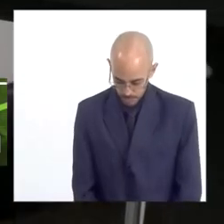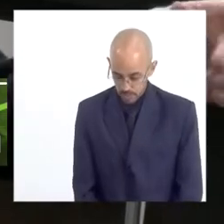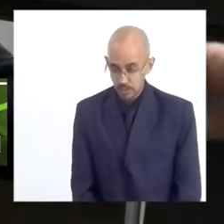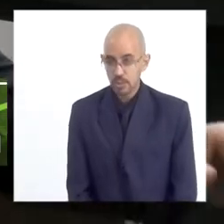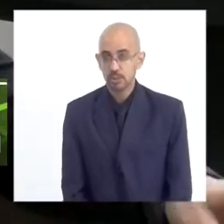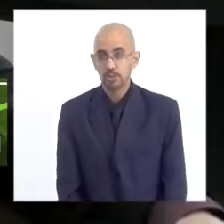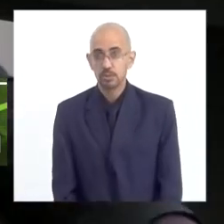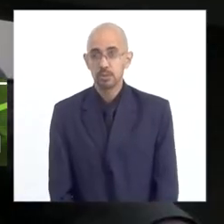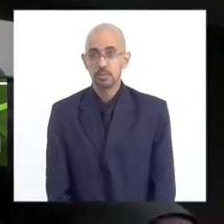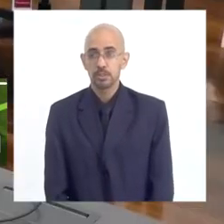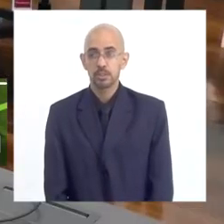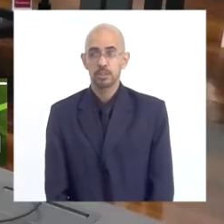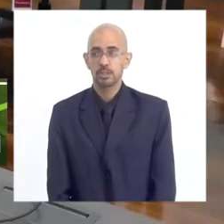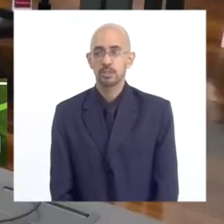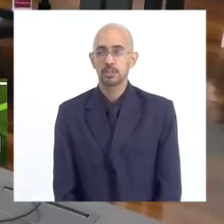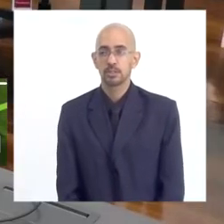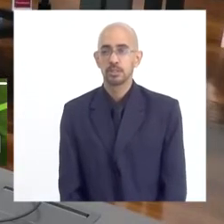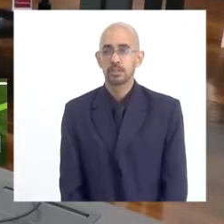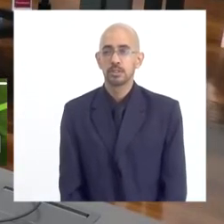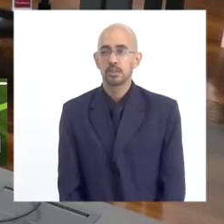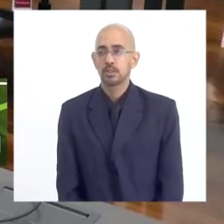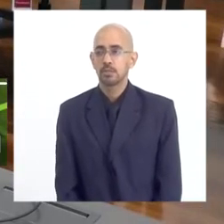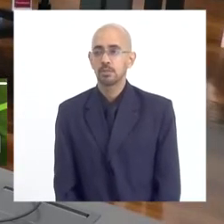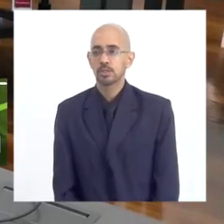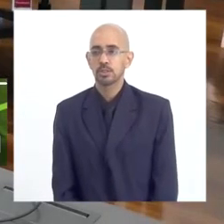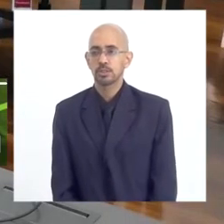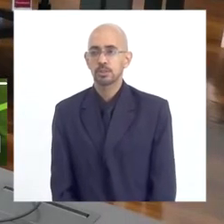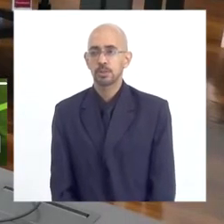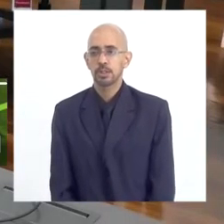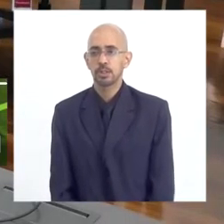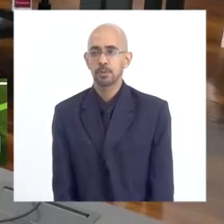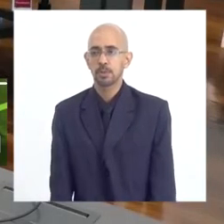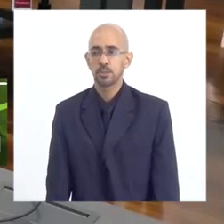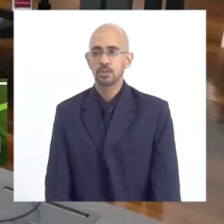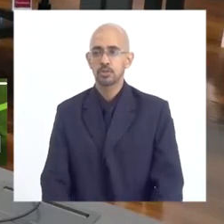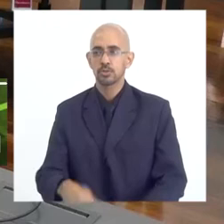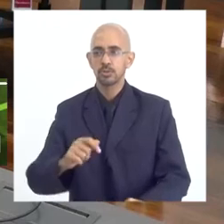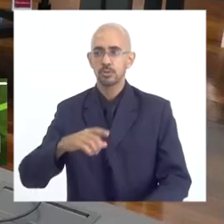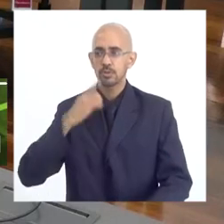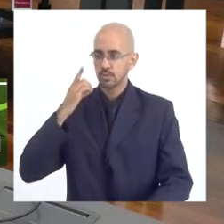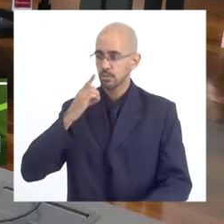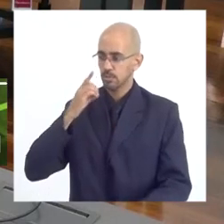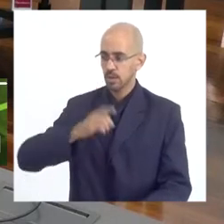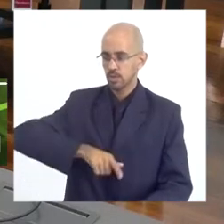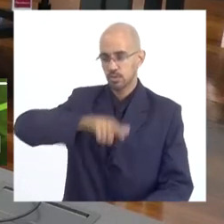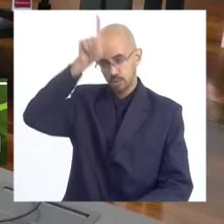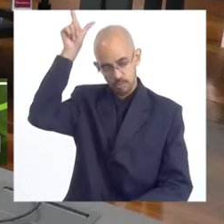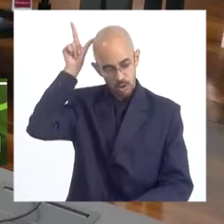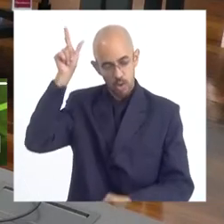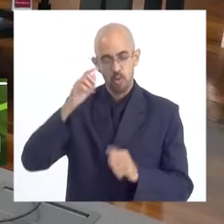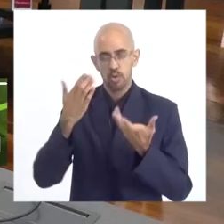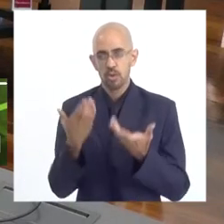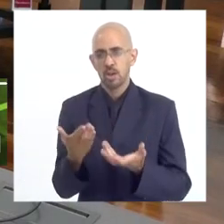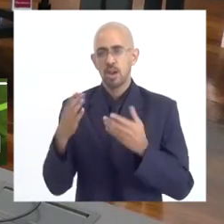Vou pedir a audiência pública. Tá, cara. Deputado Luiz Paulo, deixa eu só